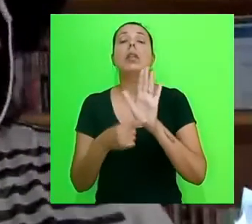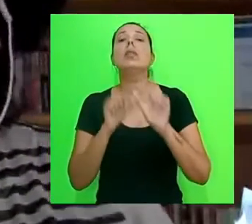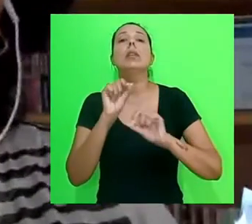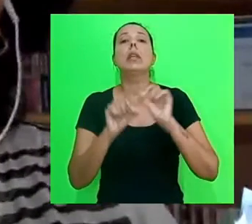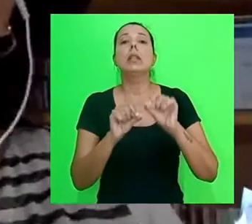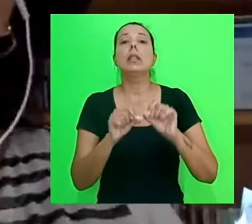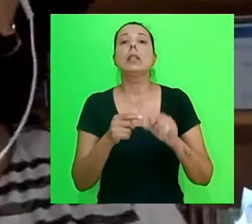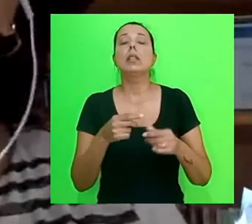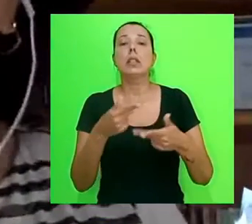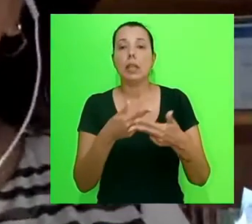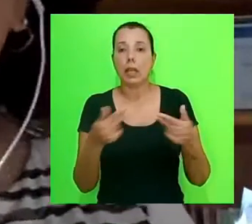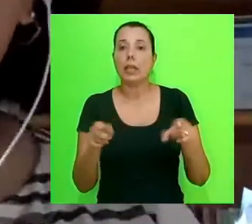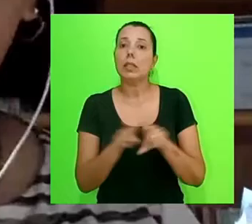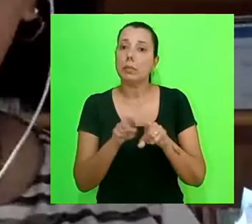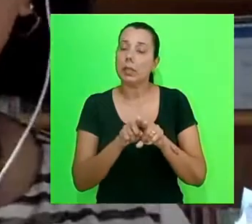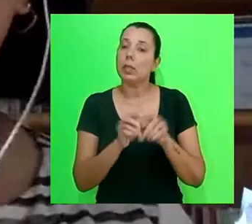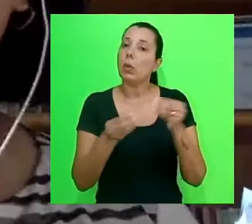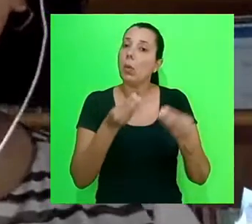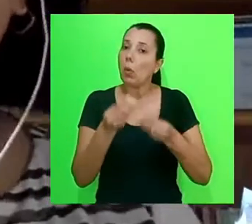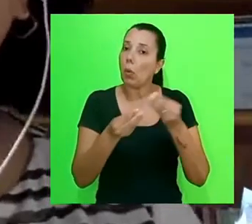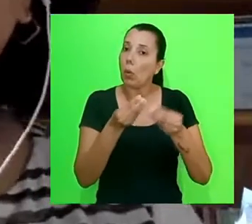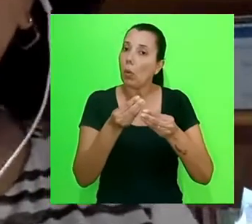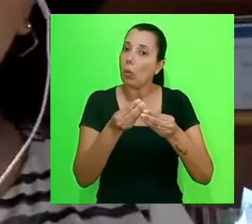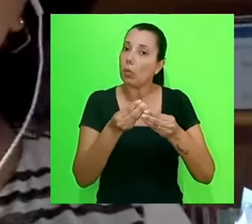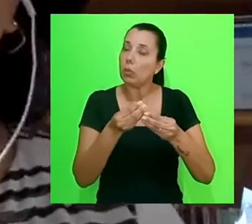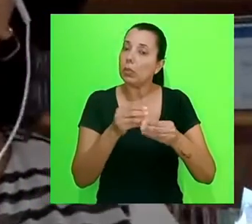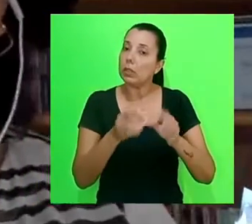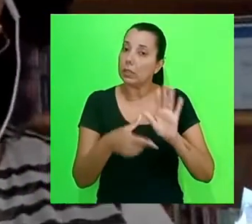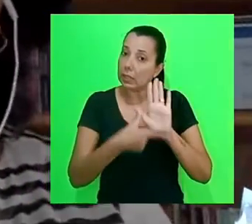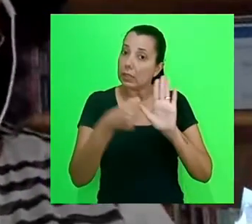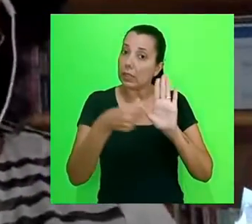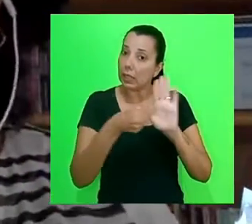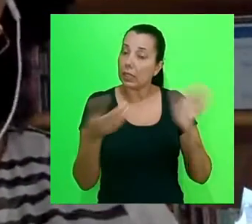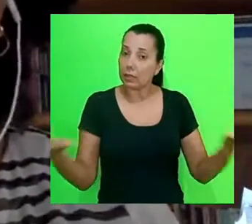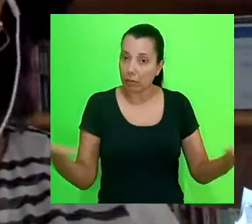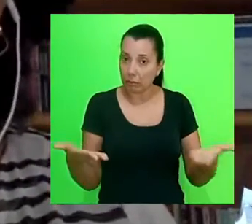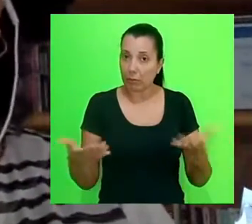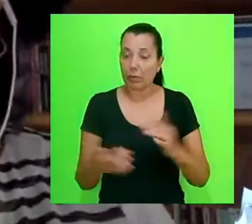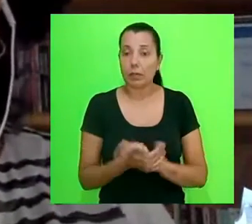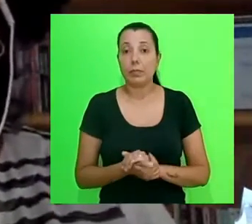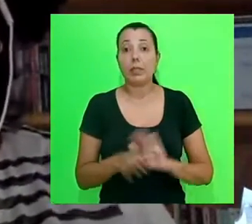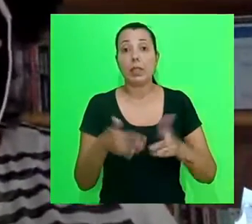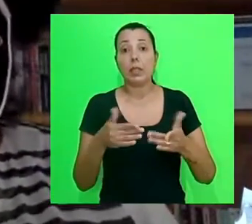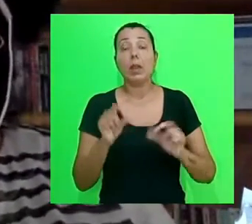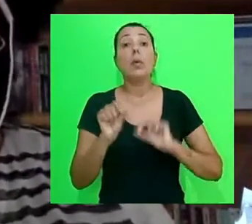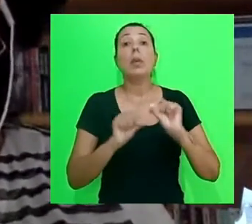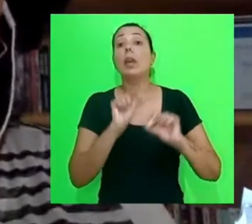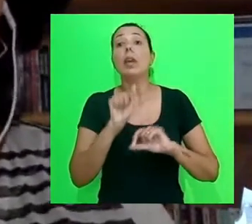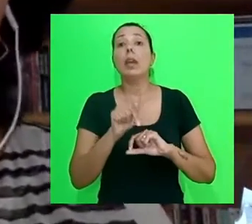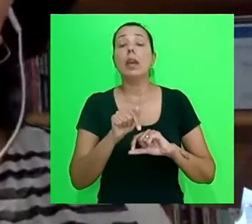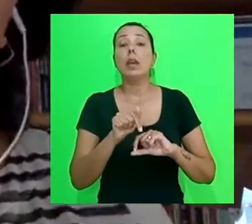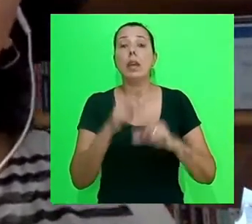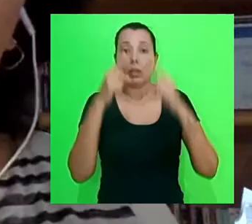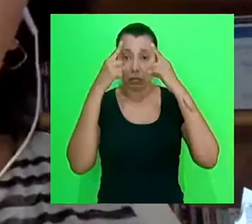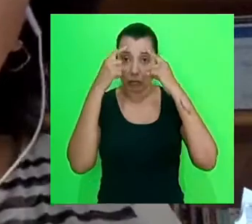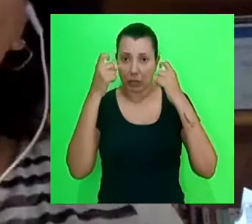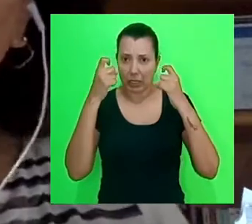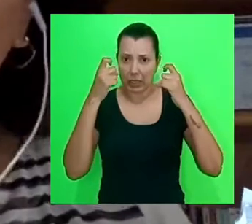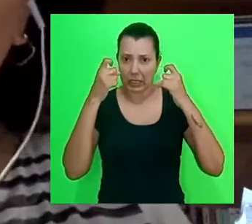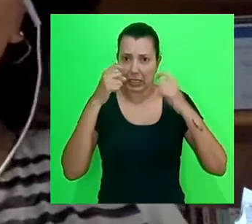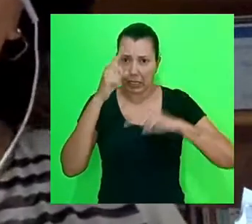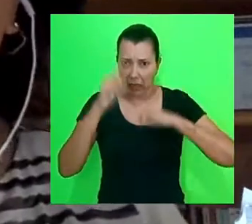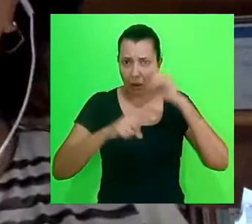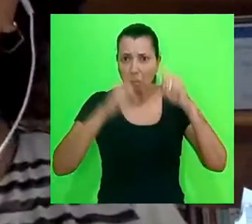número 18% maior quando você compara com o mesmo período do ano passado. Ora,